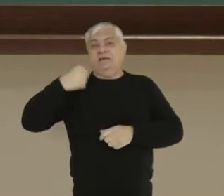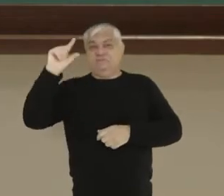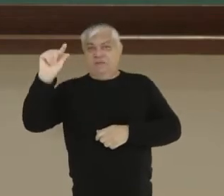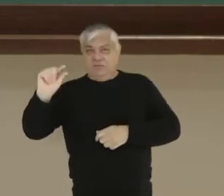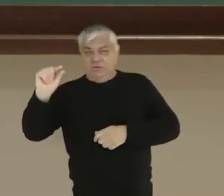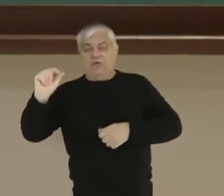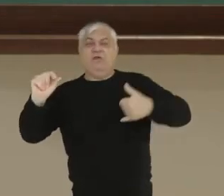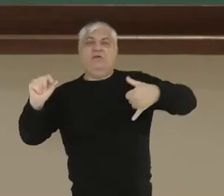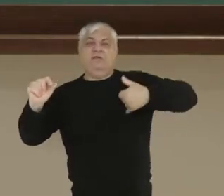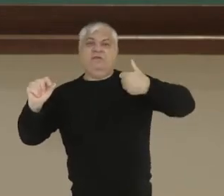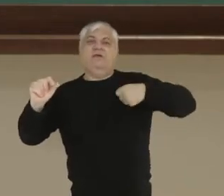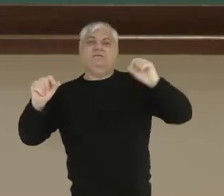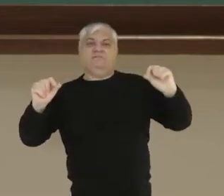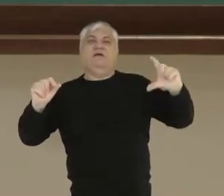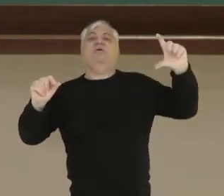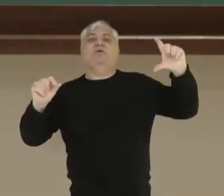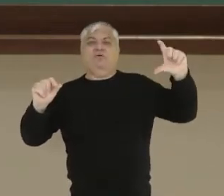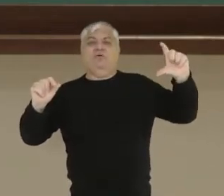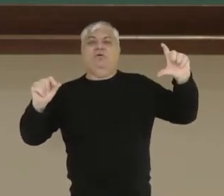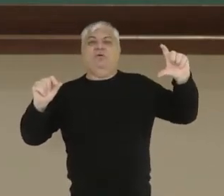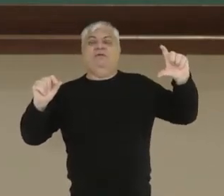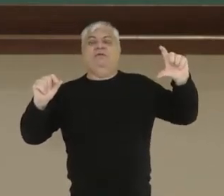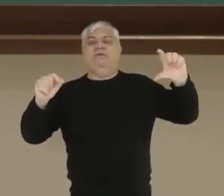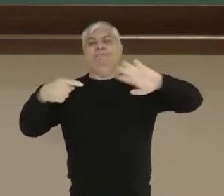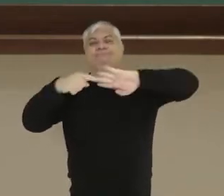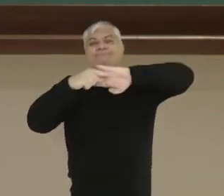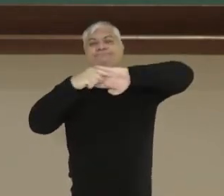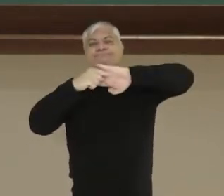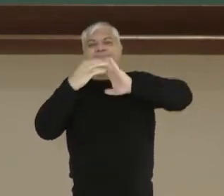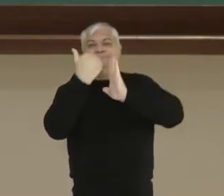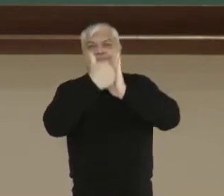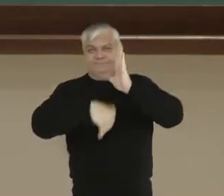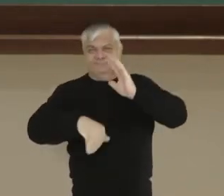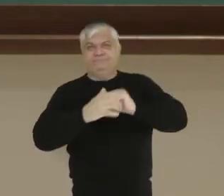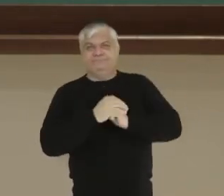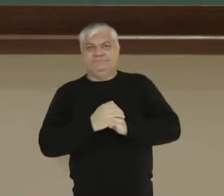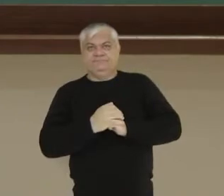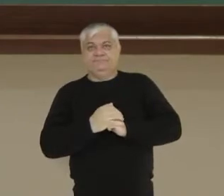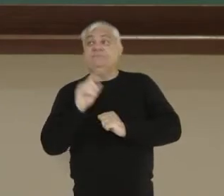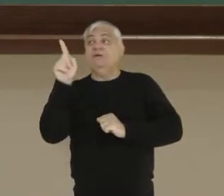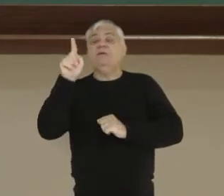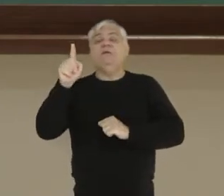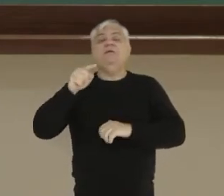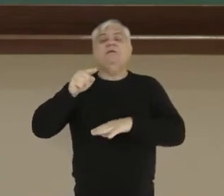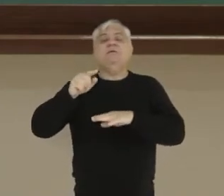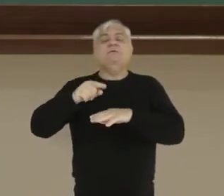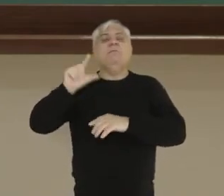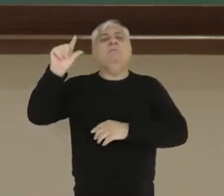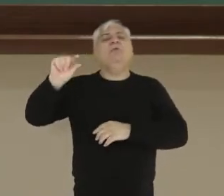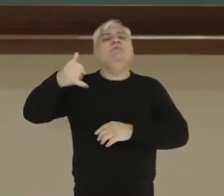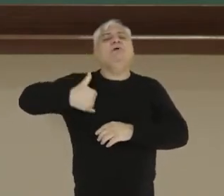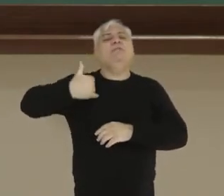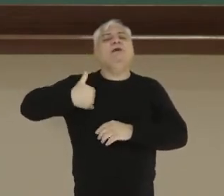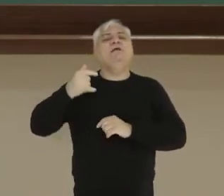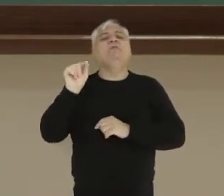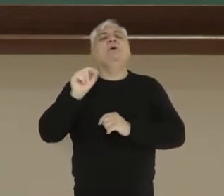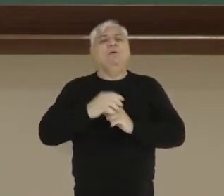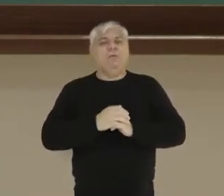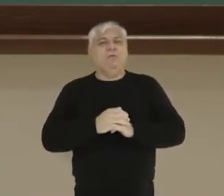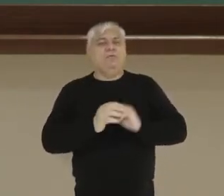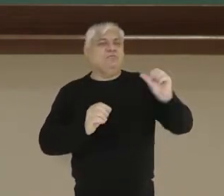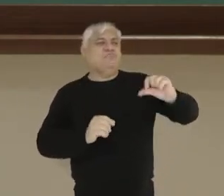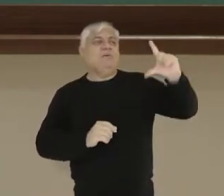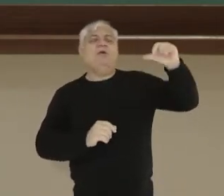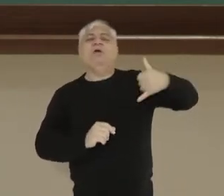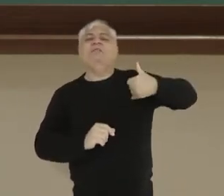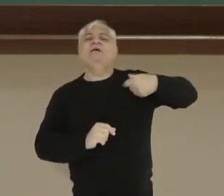quem é o maior valor? E fazer a subtração dos dois, tá? No dado que a gente tem ali, é fácil você visualizar quem é o valor maior e quem é o valor